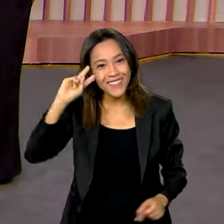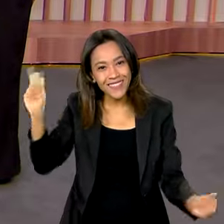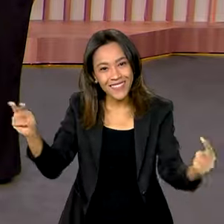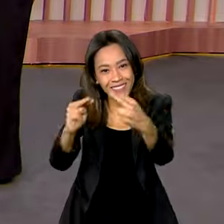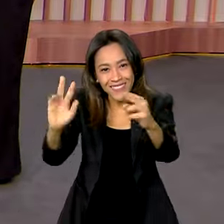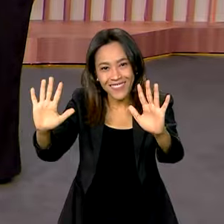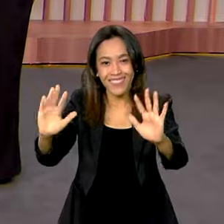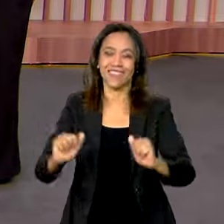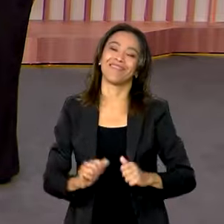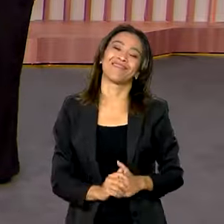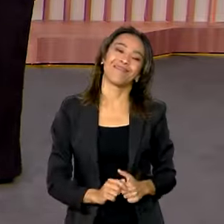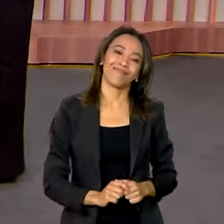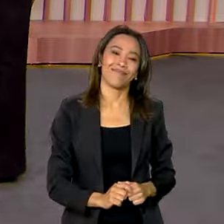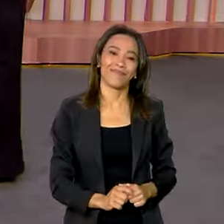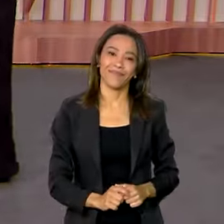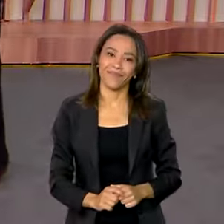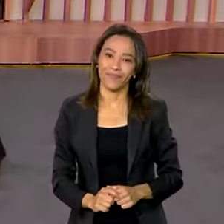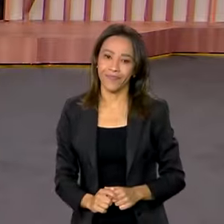Tchau!